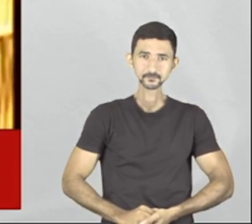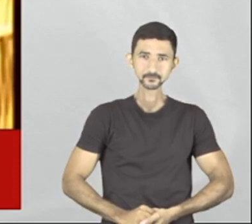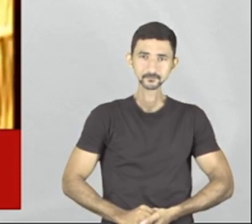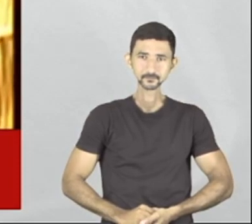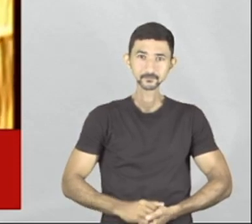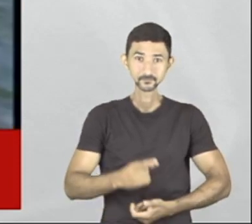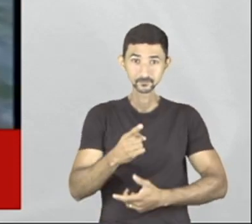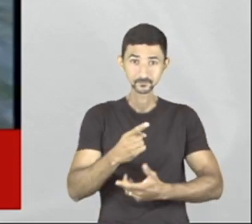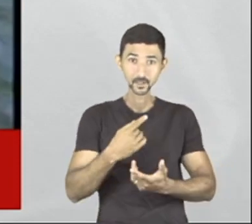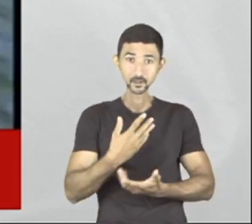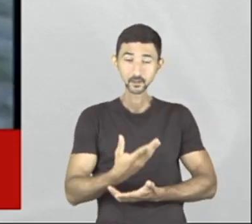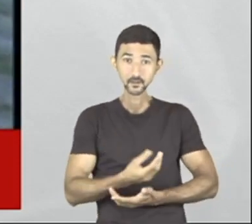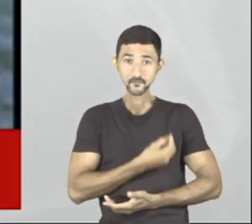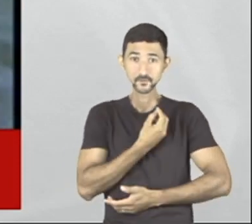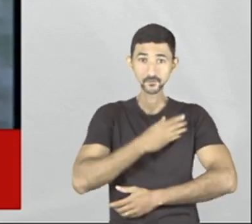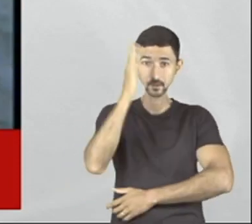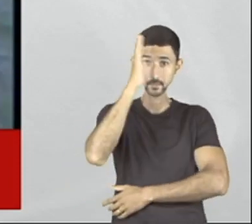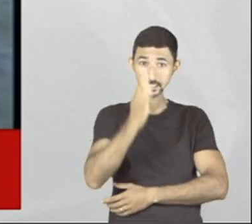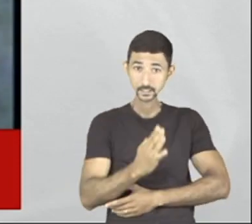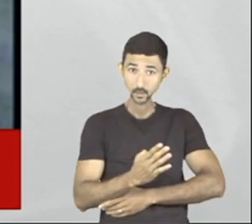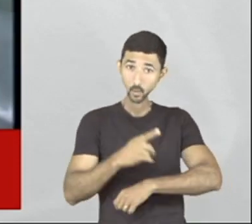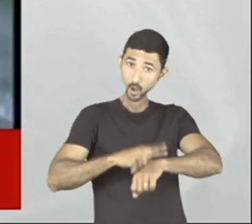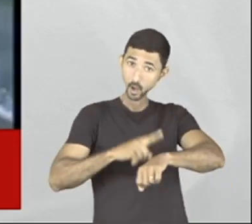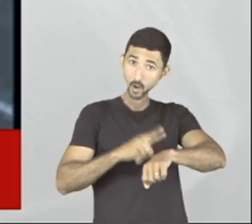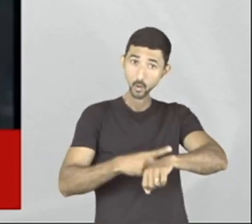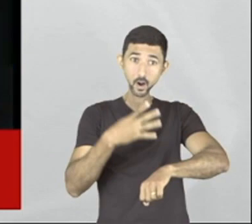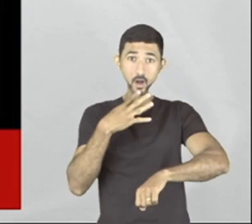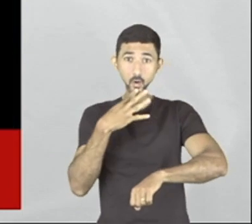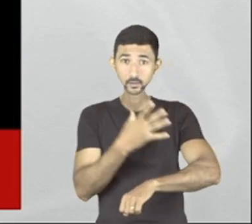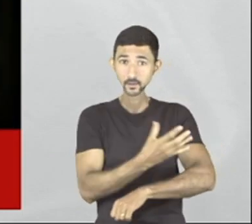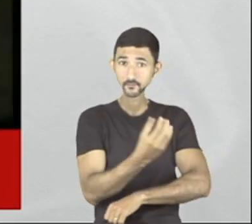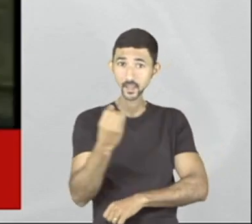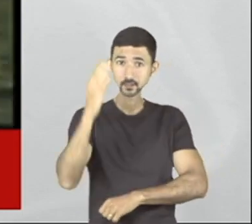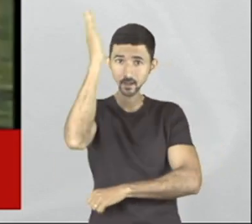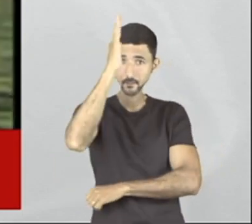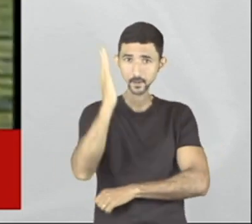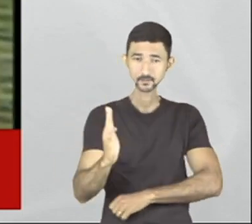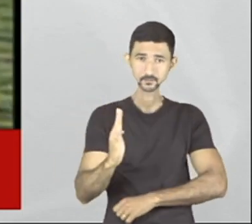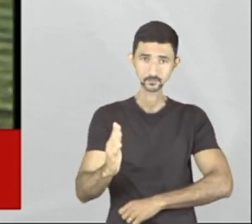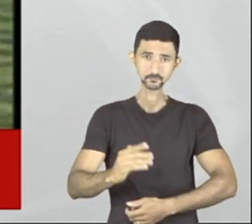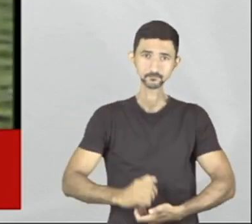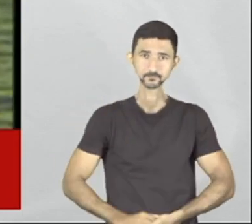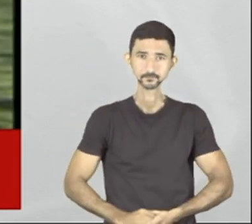Se você é brasileiro, tá na hora de conhecer o Brasil.